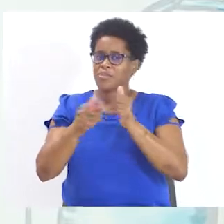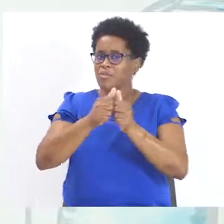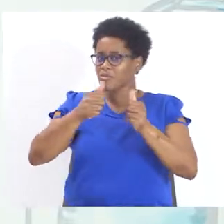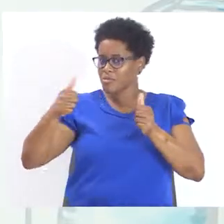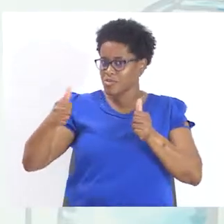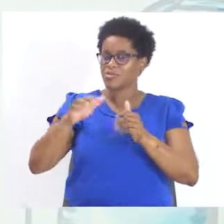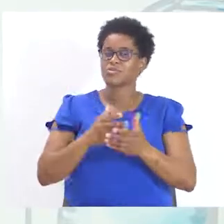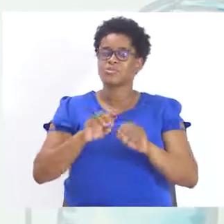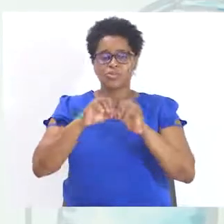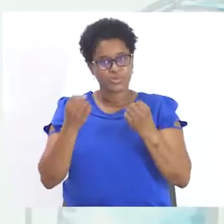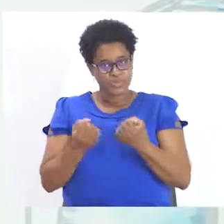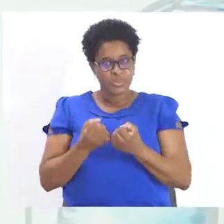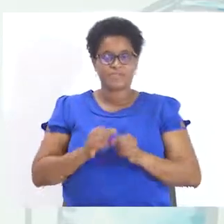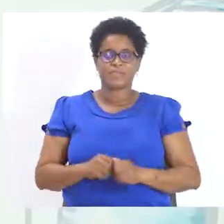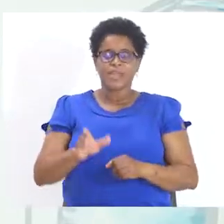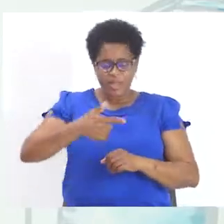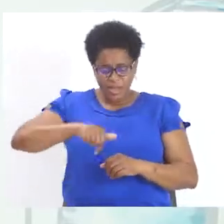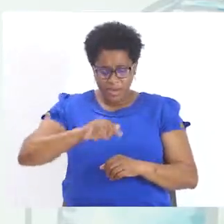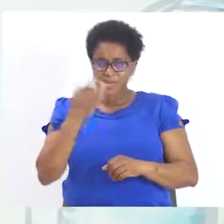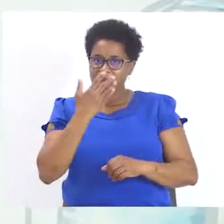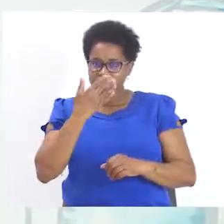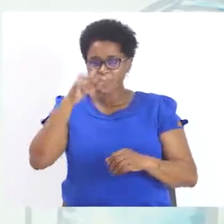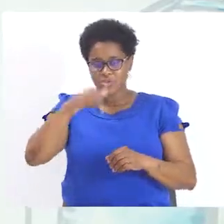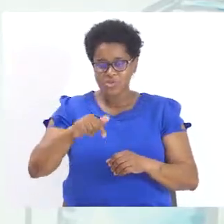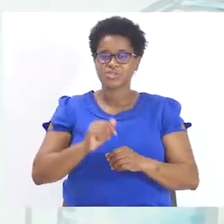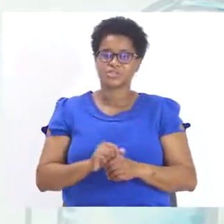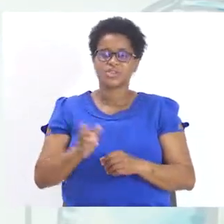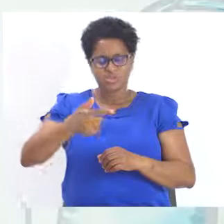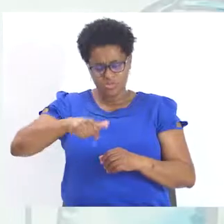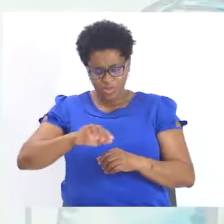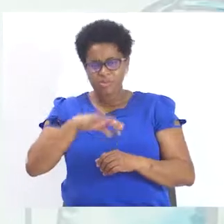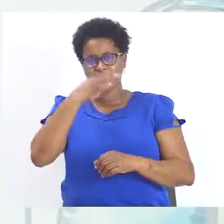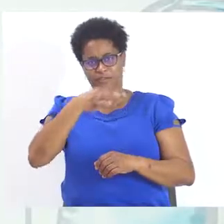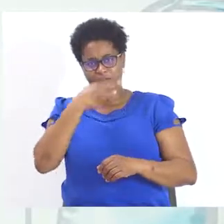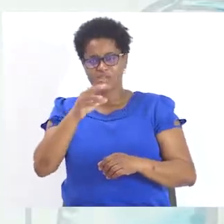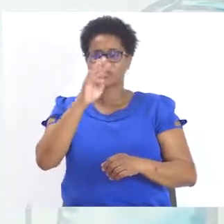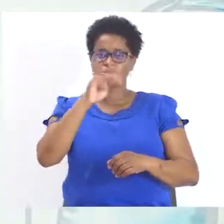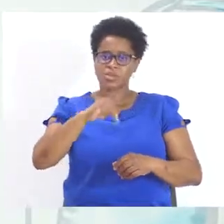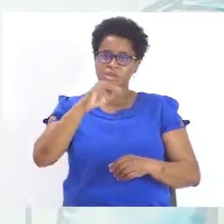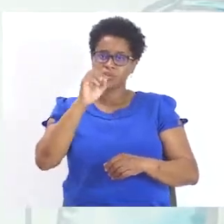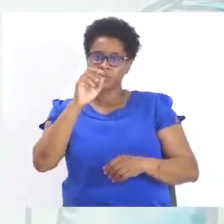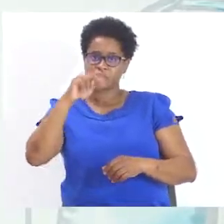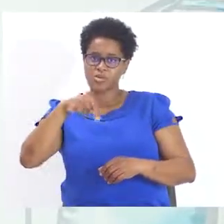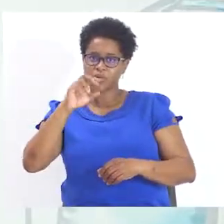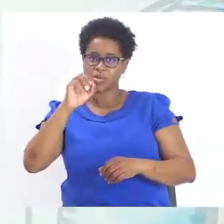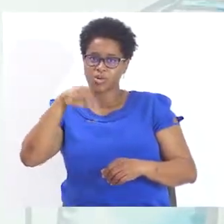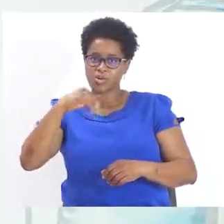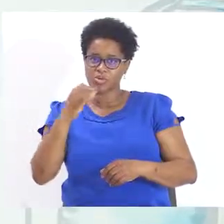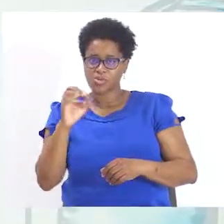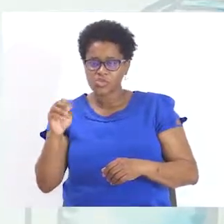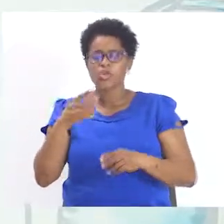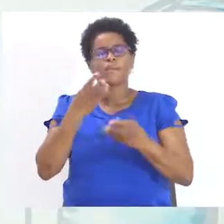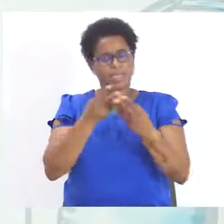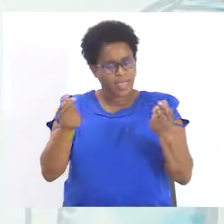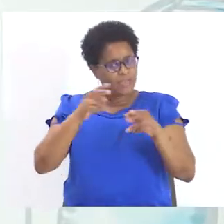social. Na nossa aula de hoje, nós vamos falar sobre monômios. Uma matéria interessante, espero